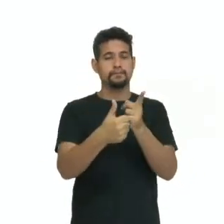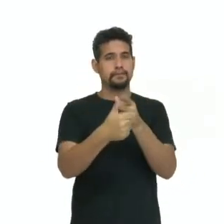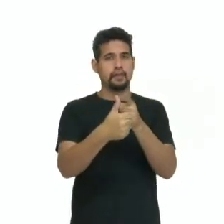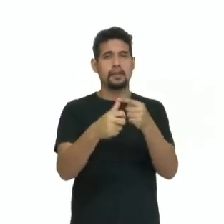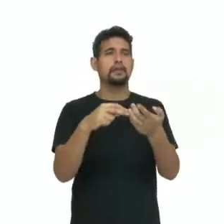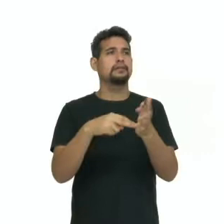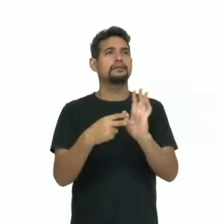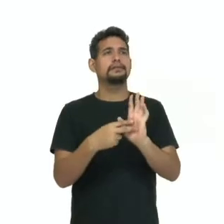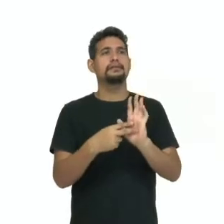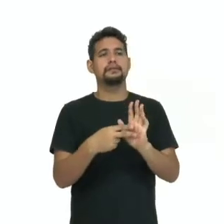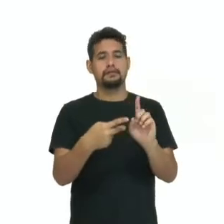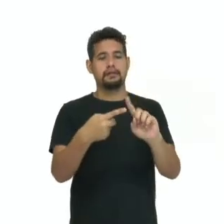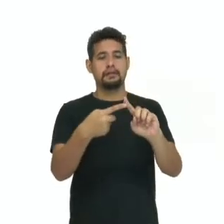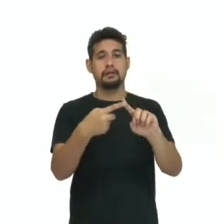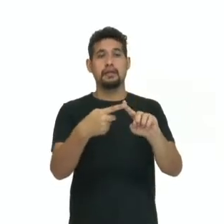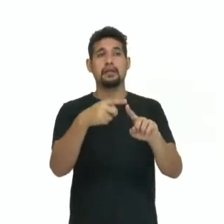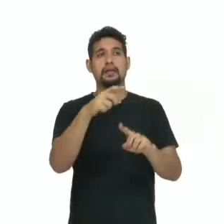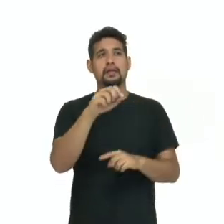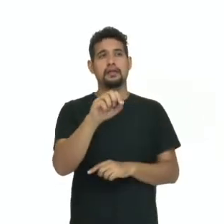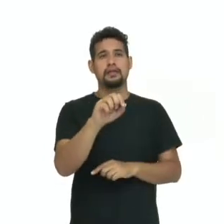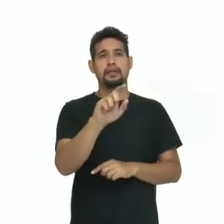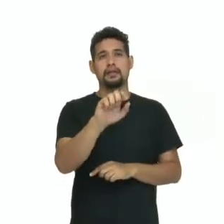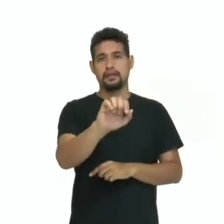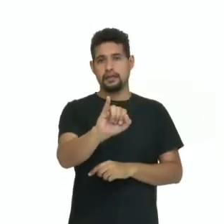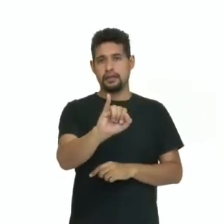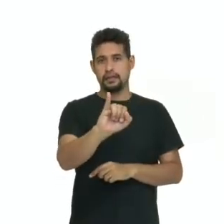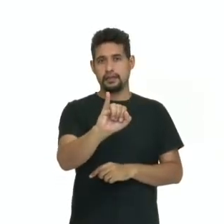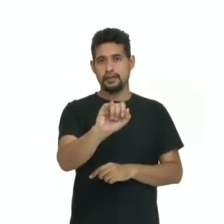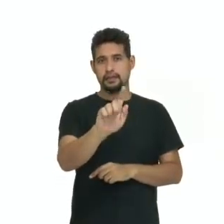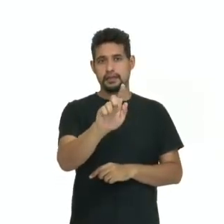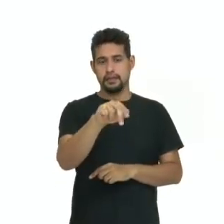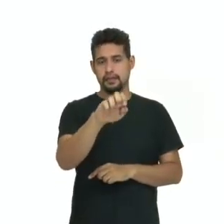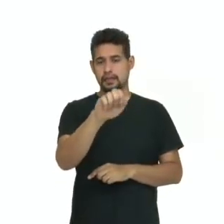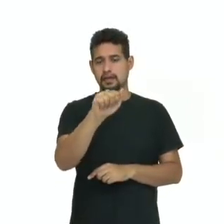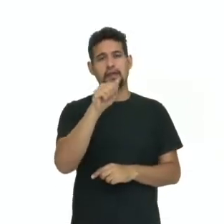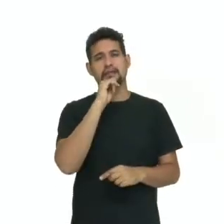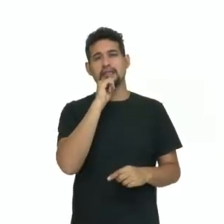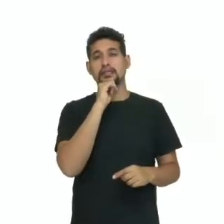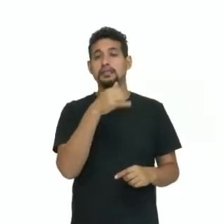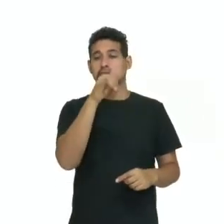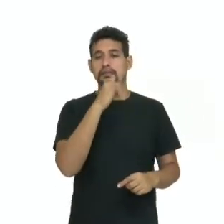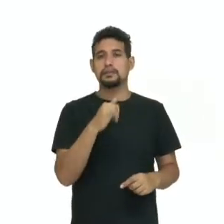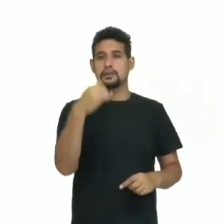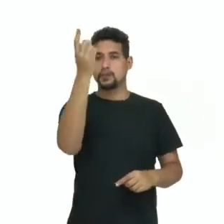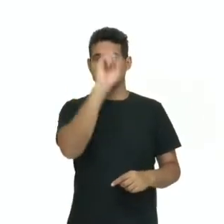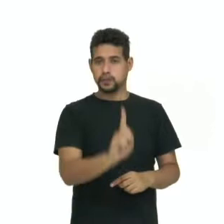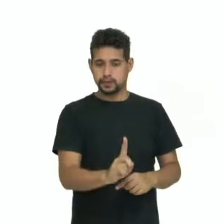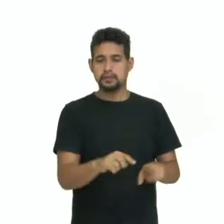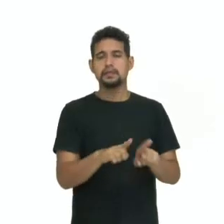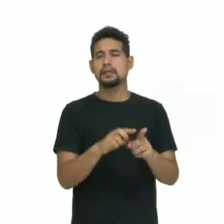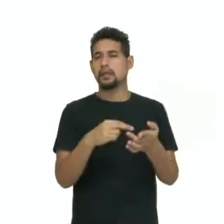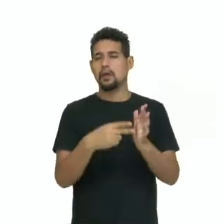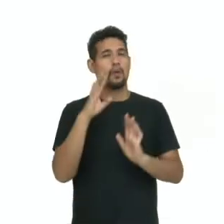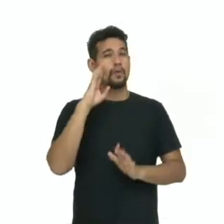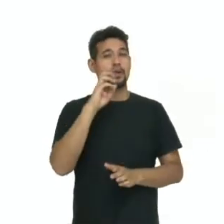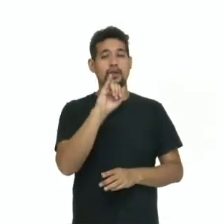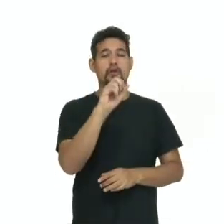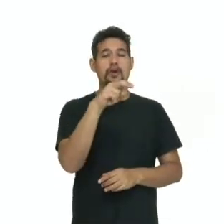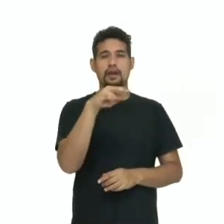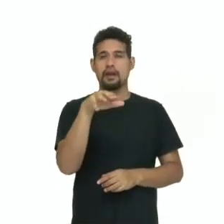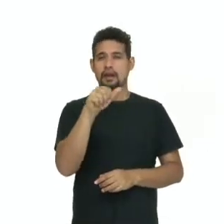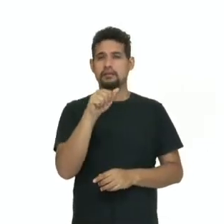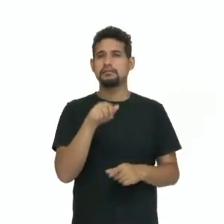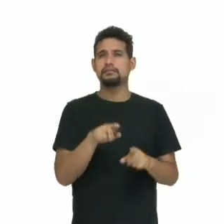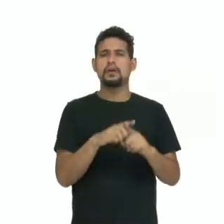deles é chamado de eletrólise ígnea. Então, ocorre quando a descarga elétrica acontece em uma substância iônica